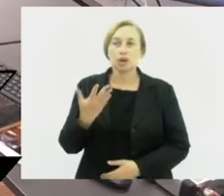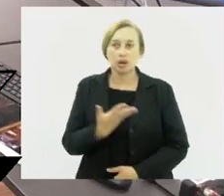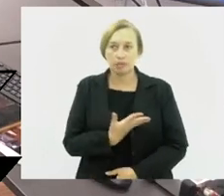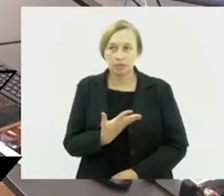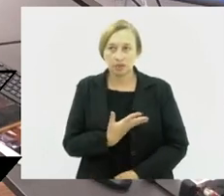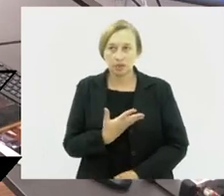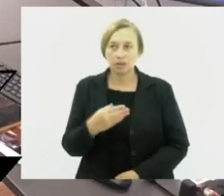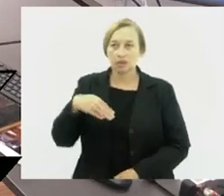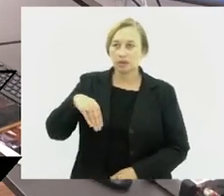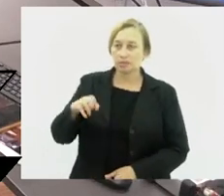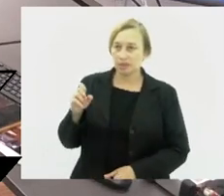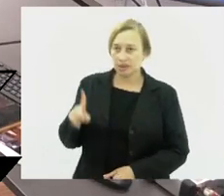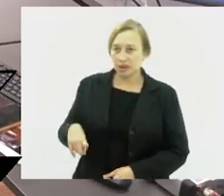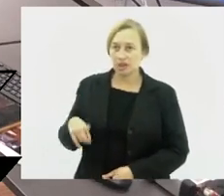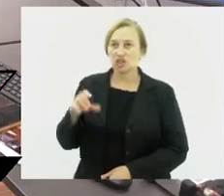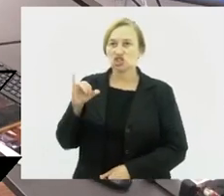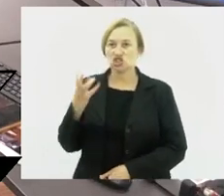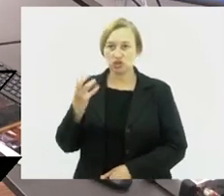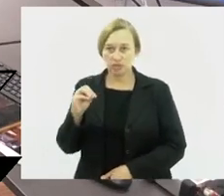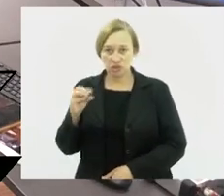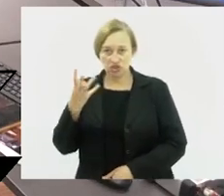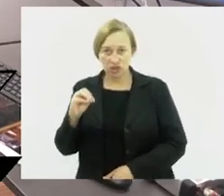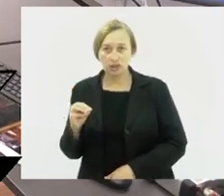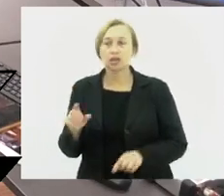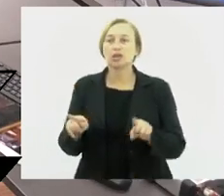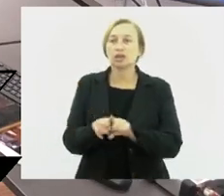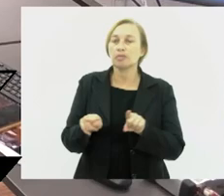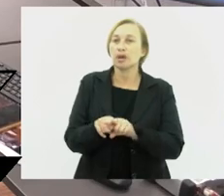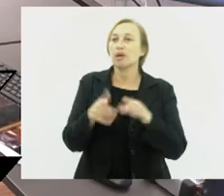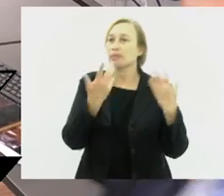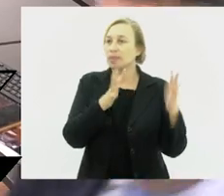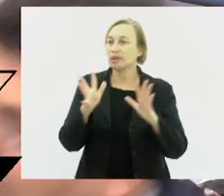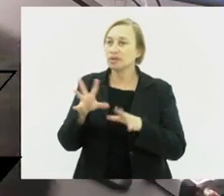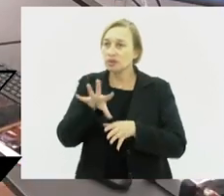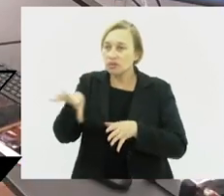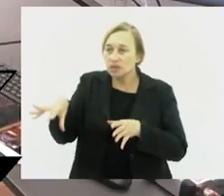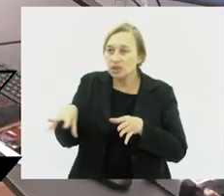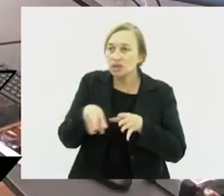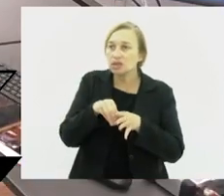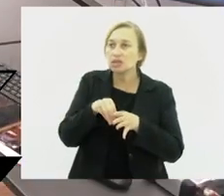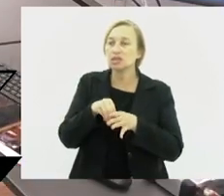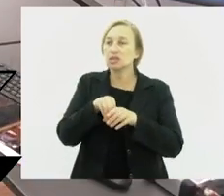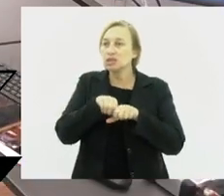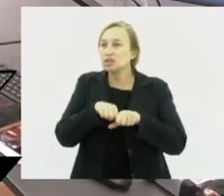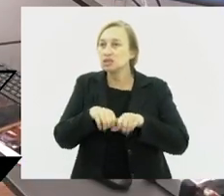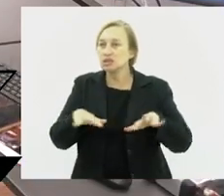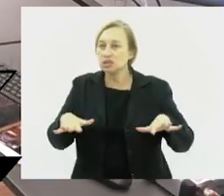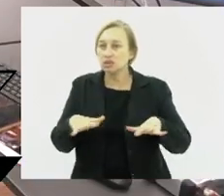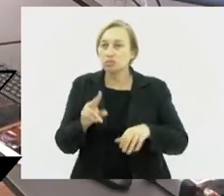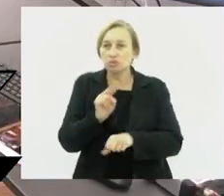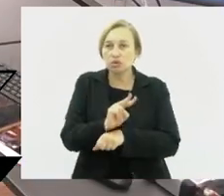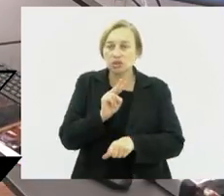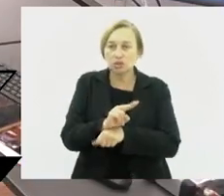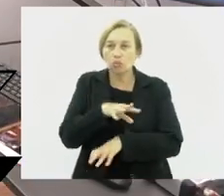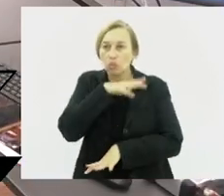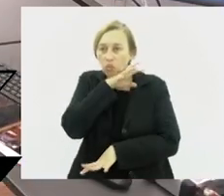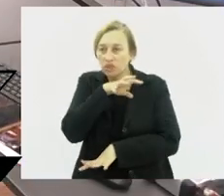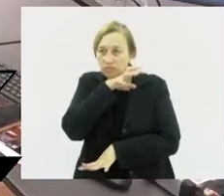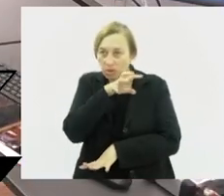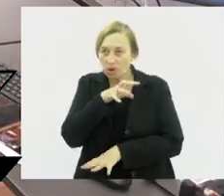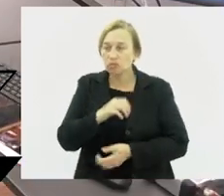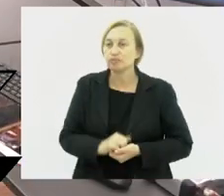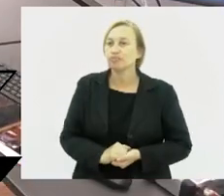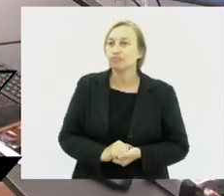de Macaé, Chico Machado, e parabenizar pela implantação, pela extensão dos programas de proteção animal